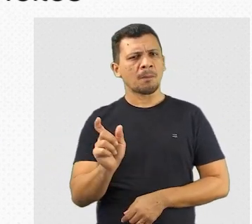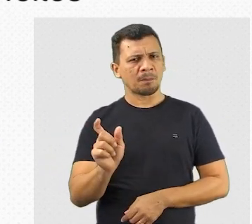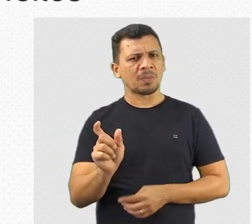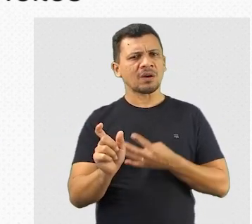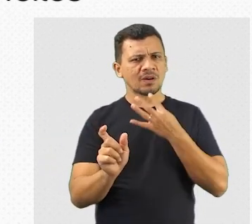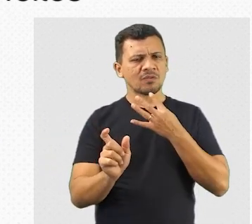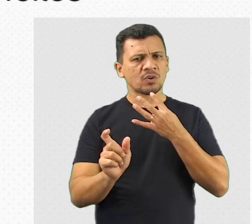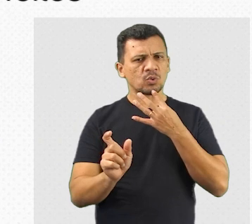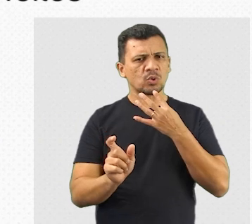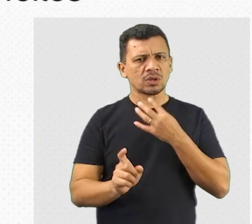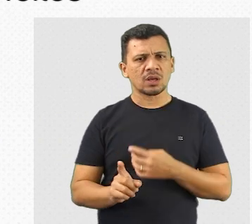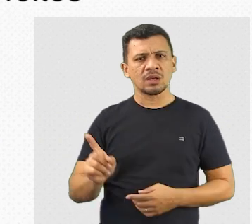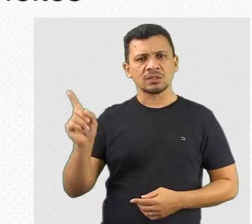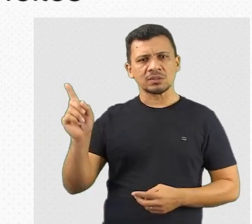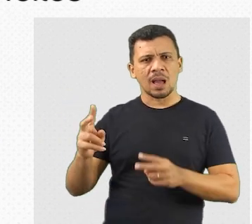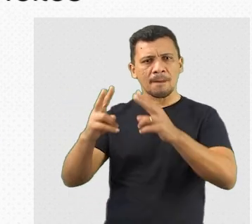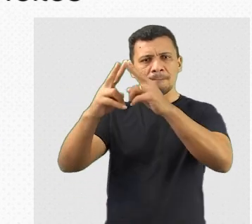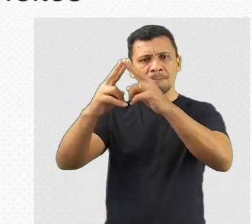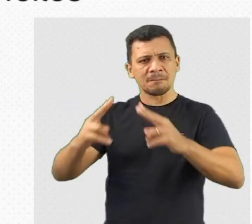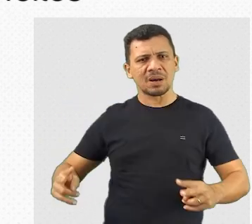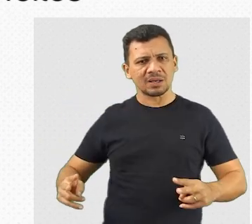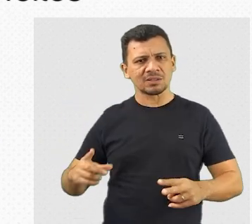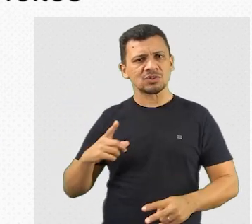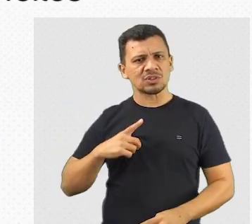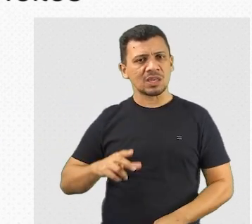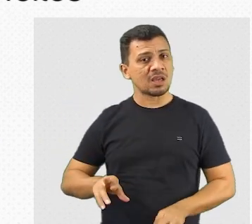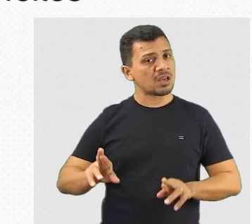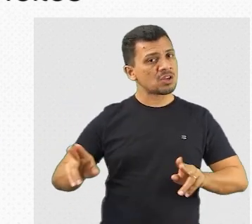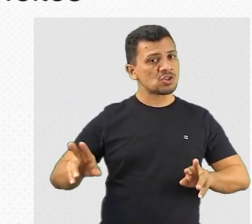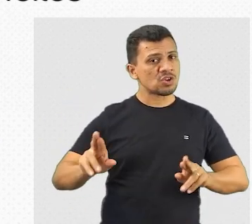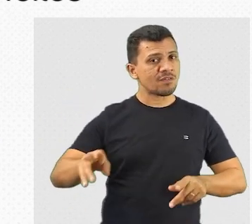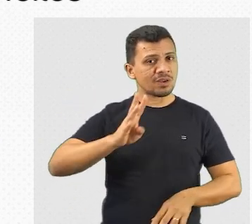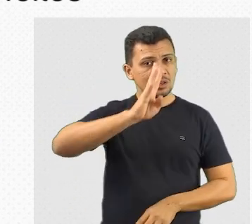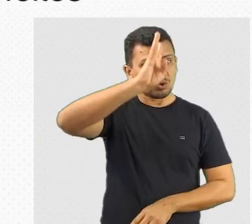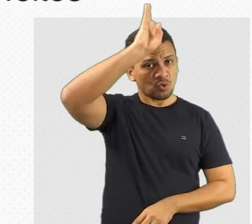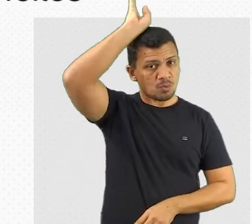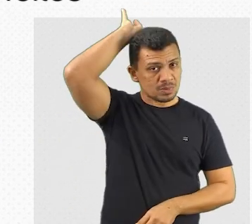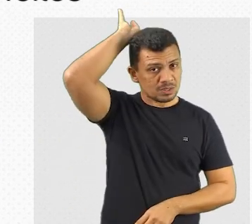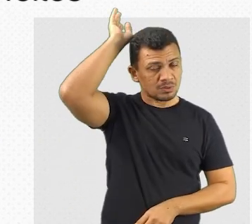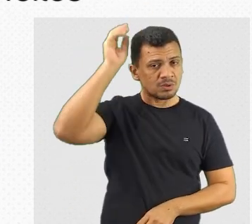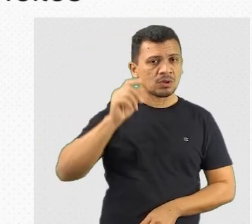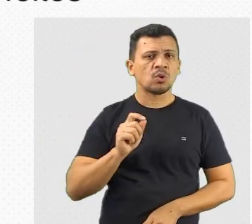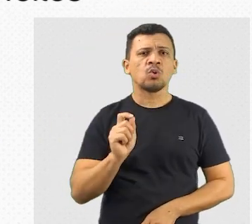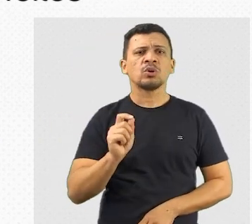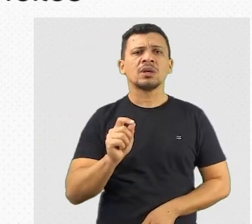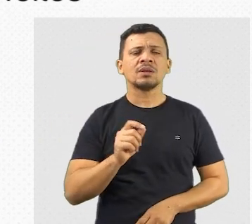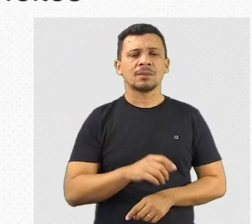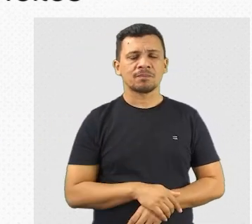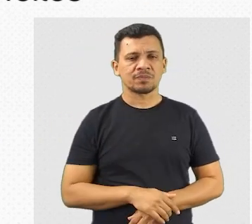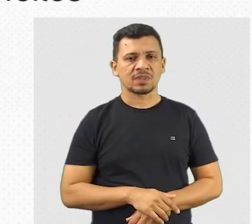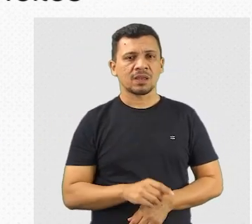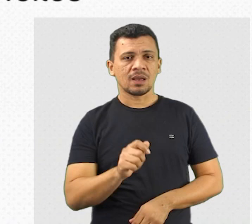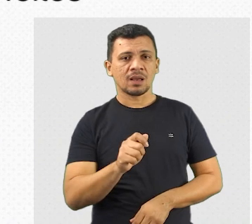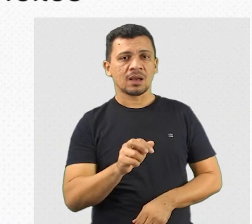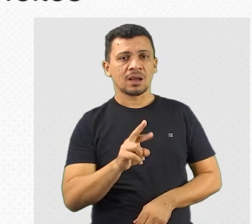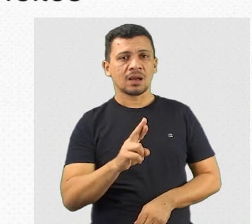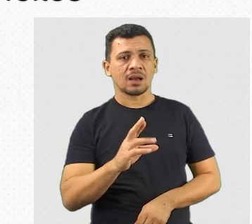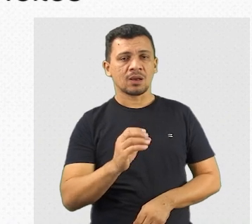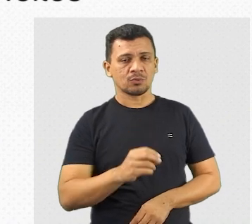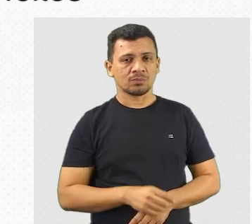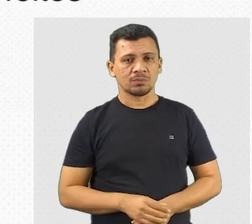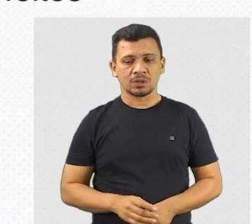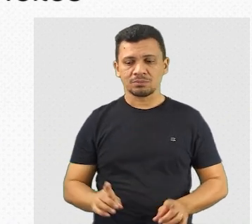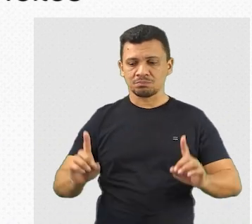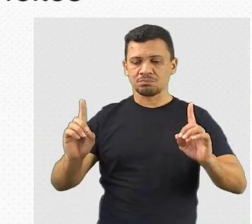arco do triunfo lá na cidade de Paris? Sim, mas esse não é romano. Mas ele pega o conceito. O que é um arco do triunfo? Eu ganhei uma batalha